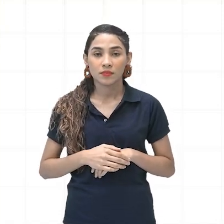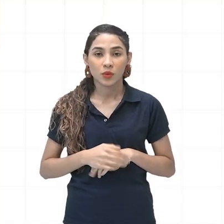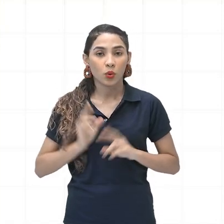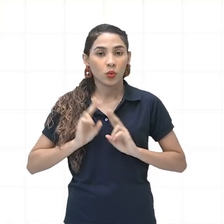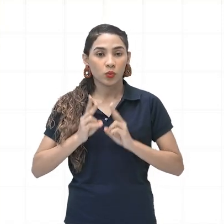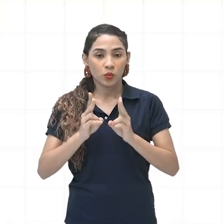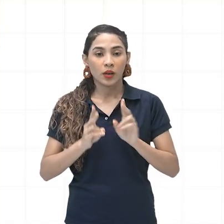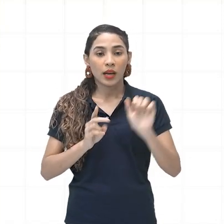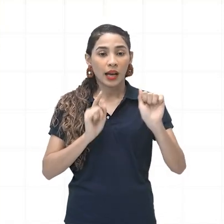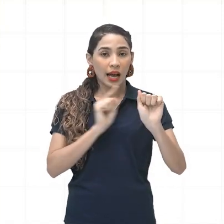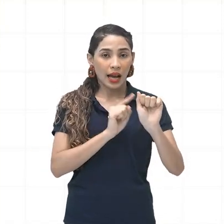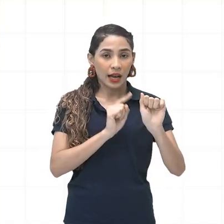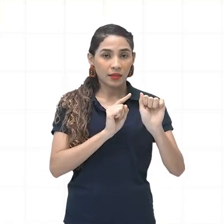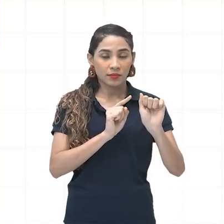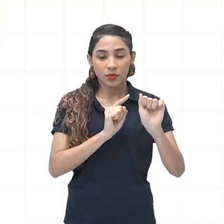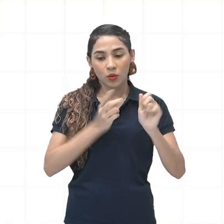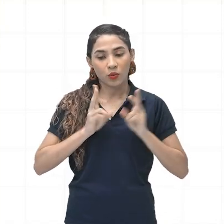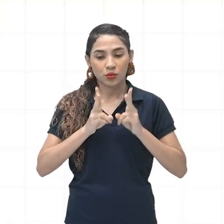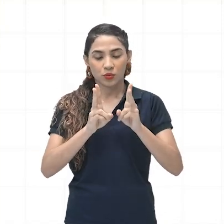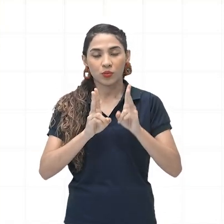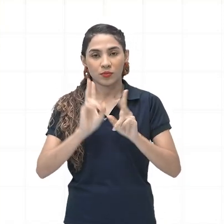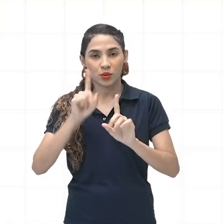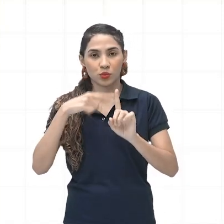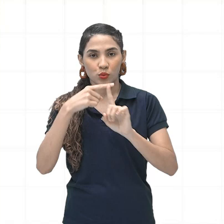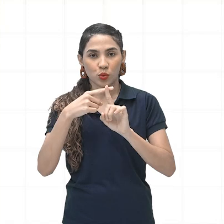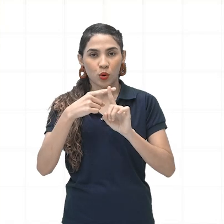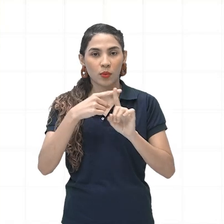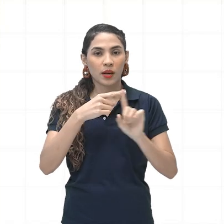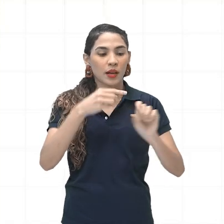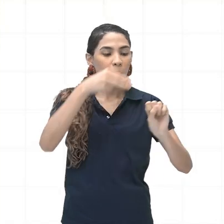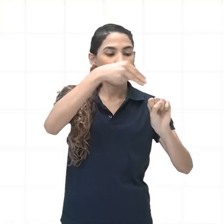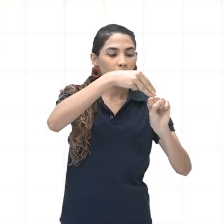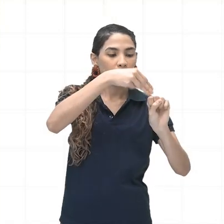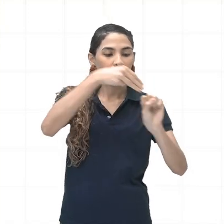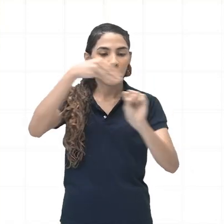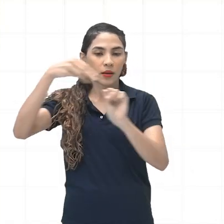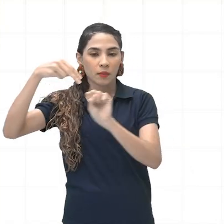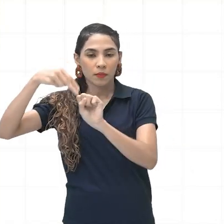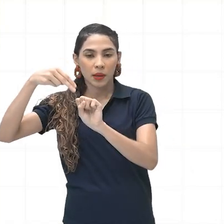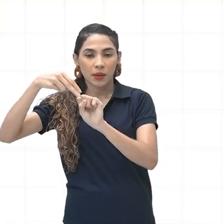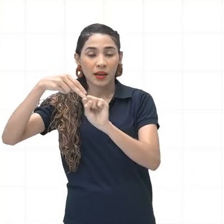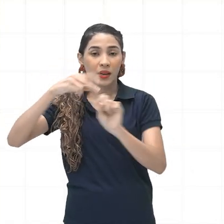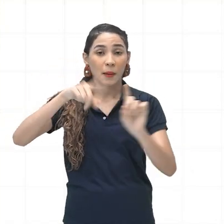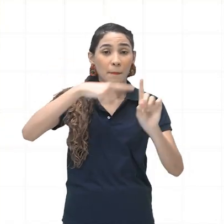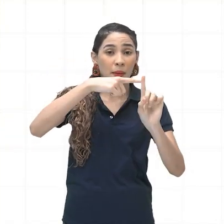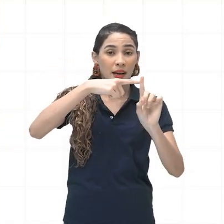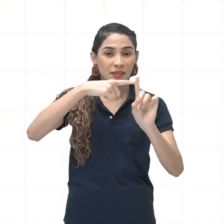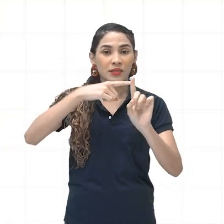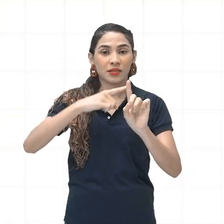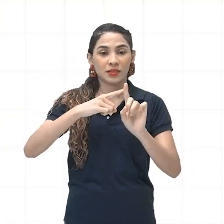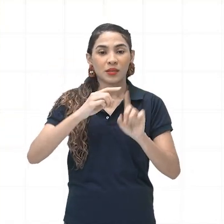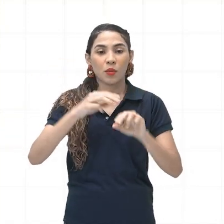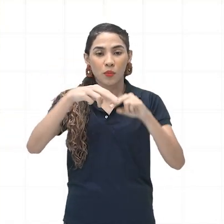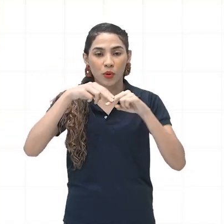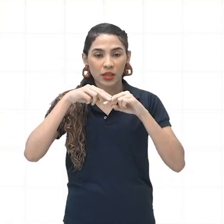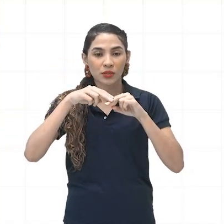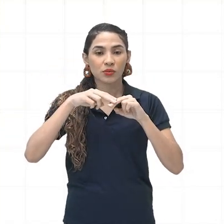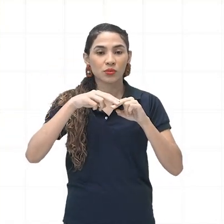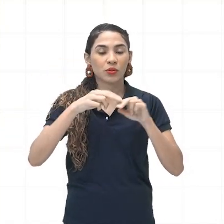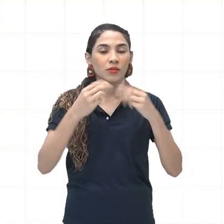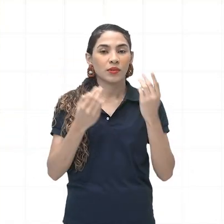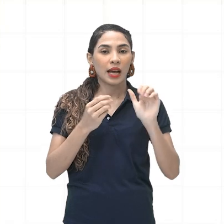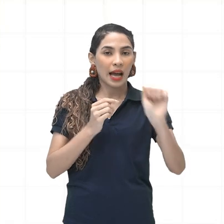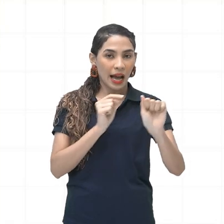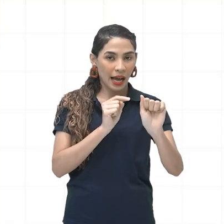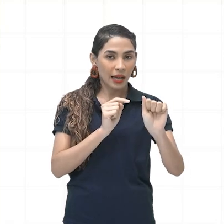mantivemos aí a letra A e vamos somar os expoentes. Por isso que nós temos aqui no expoente M mais N.